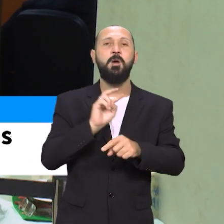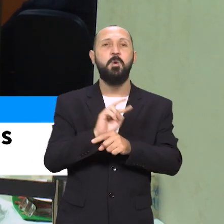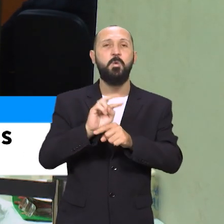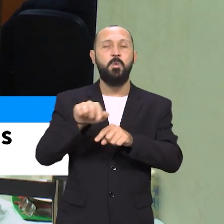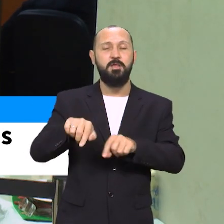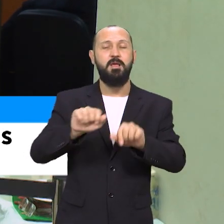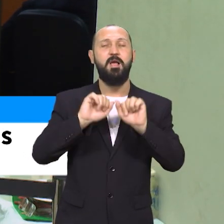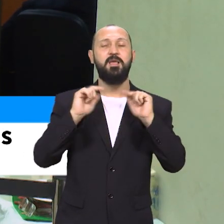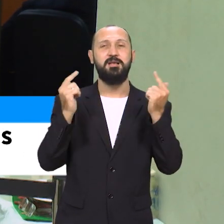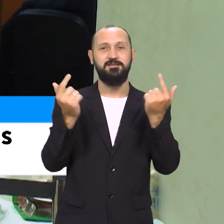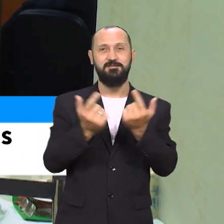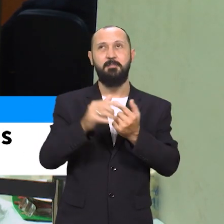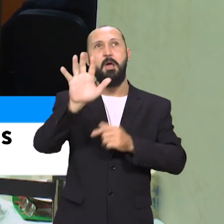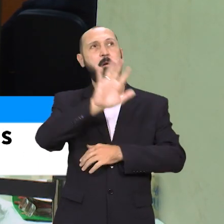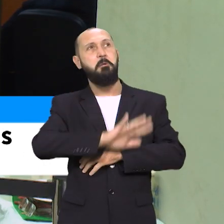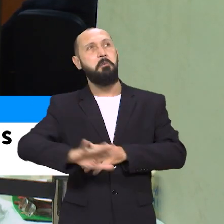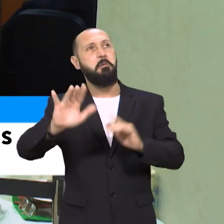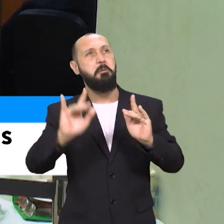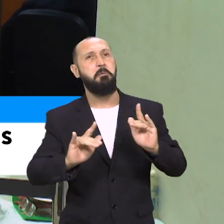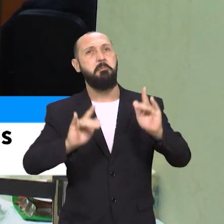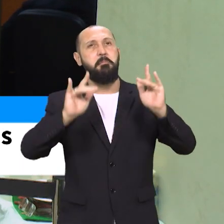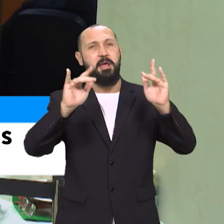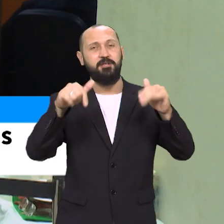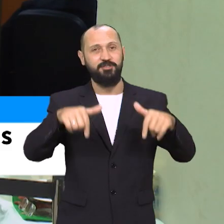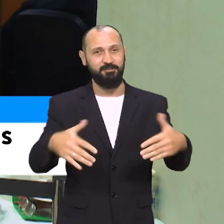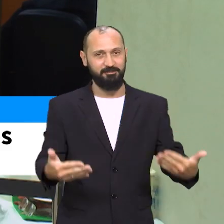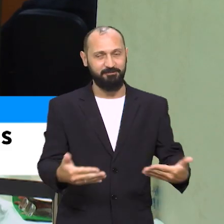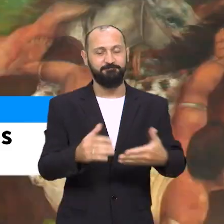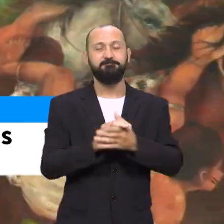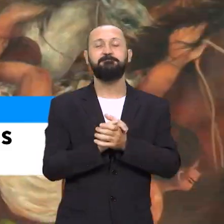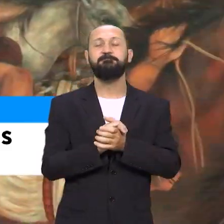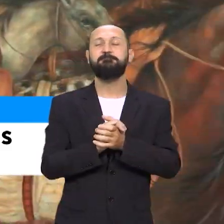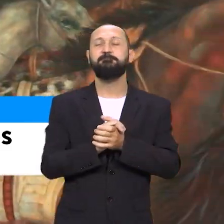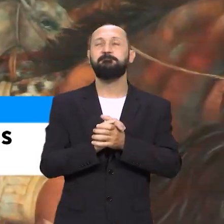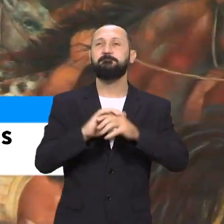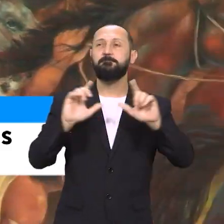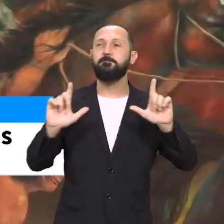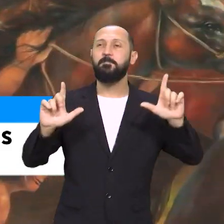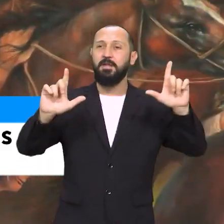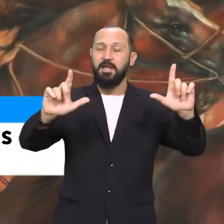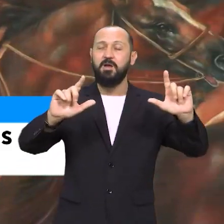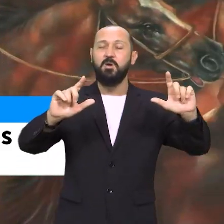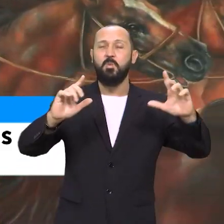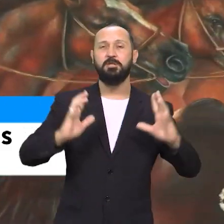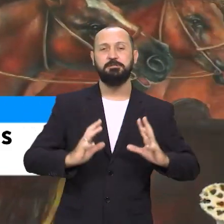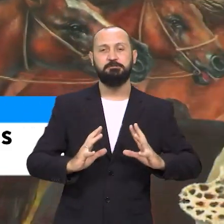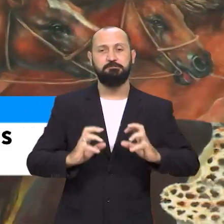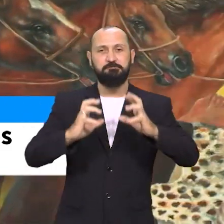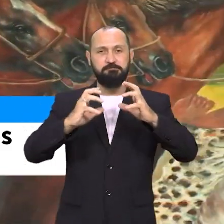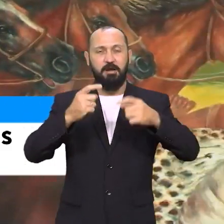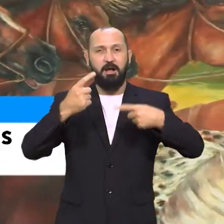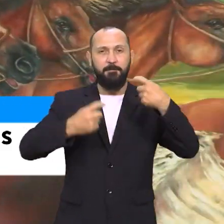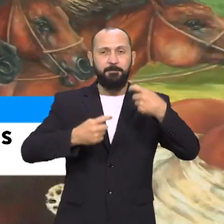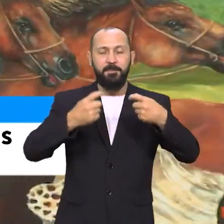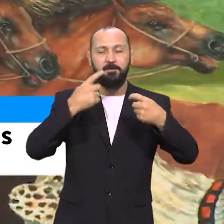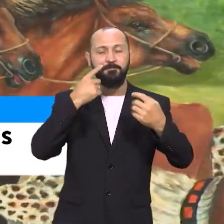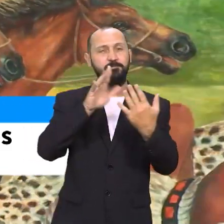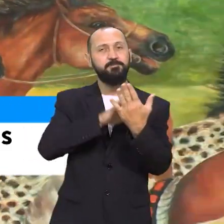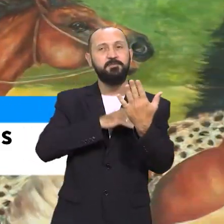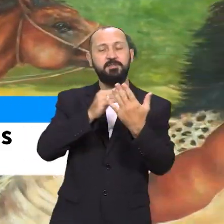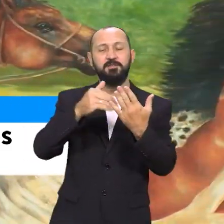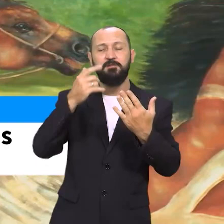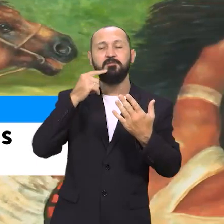conservação do Palácio Guaicurus, sede do Poder Legislativo. O quadro com a Batalha Guaicurus foi baseado na